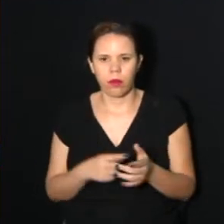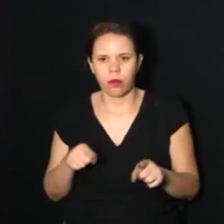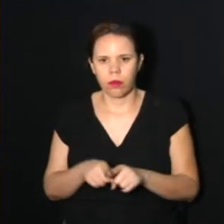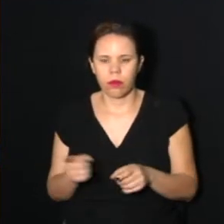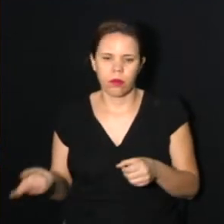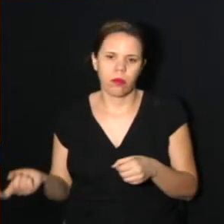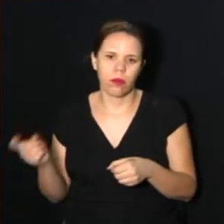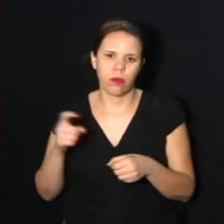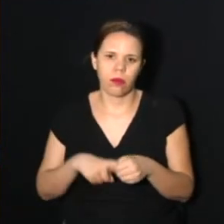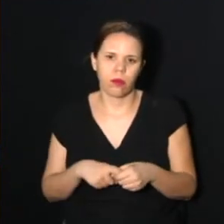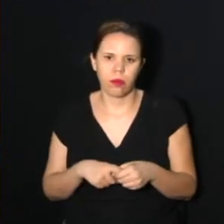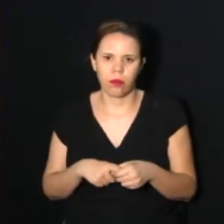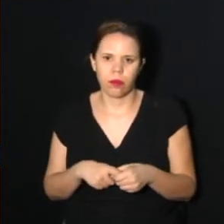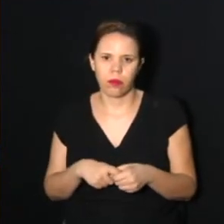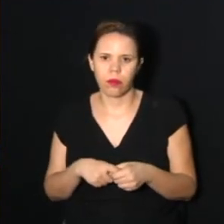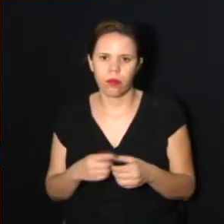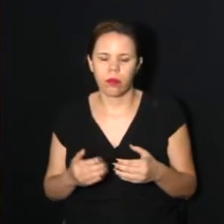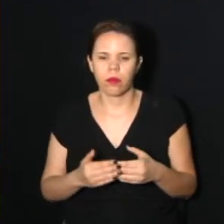devolver